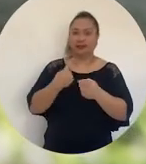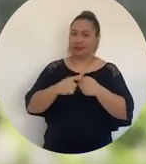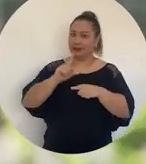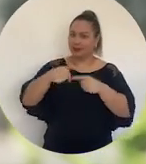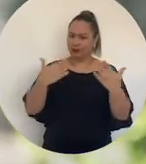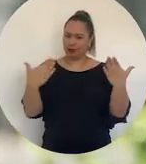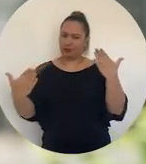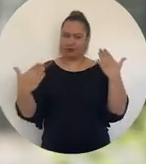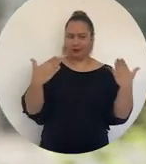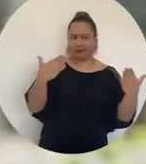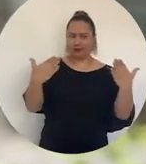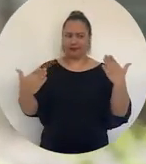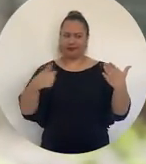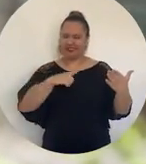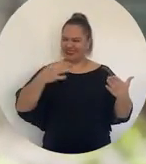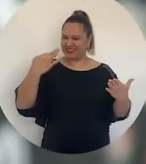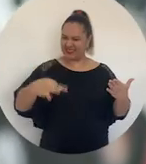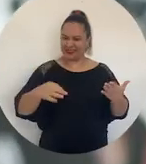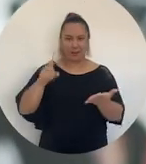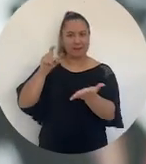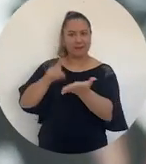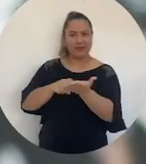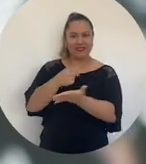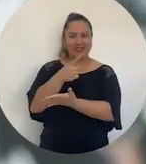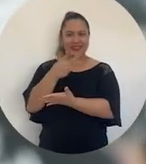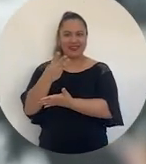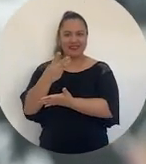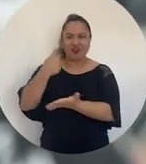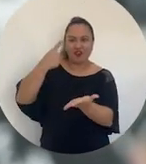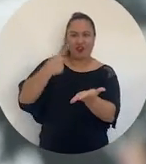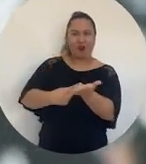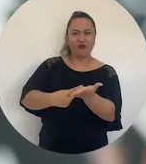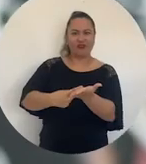é sabermos no que você realmente acredita. Por isso, depois de